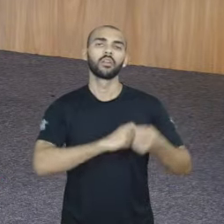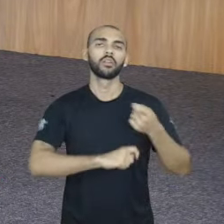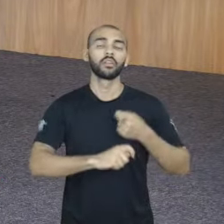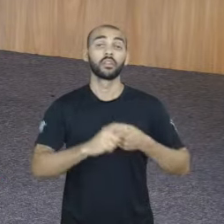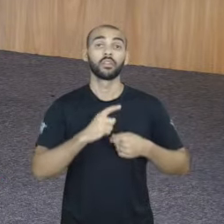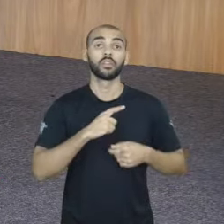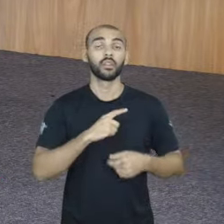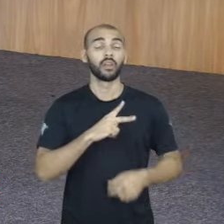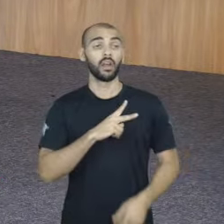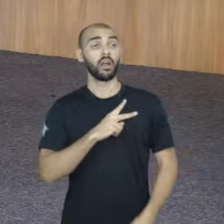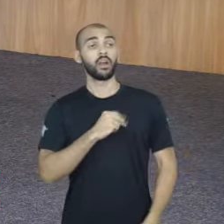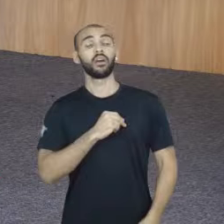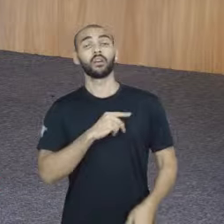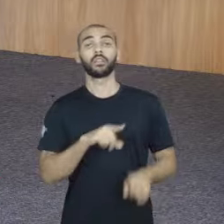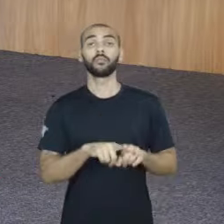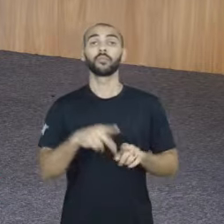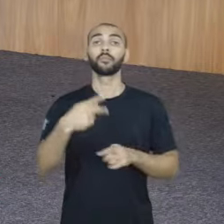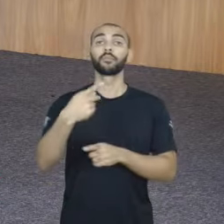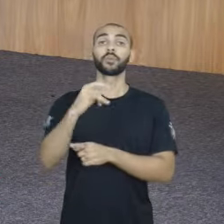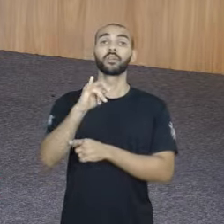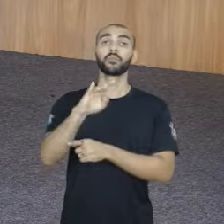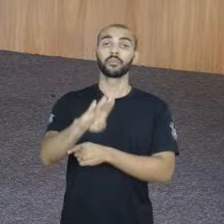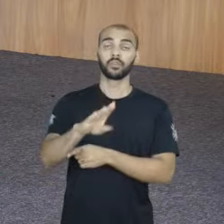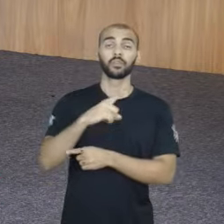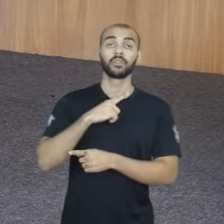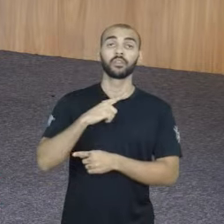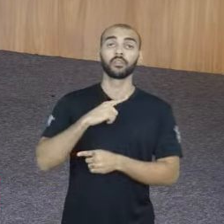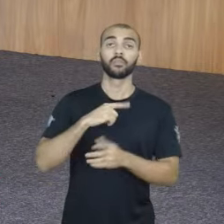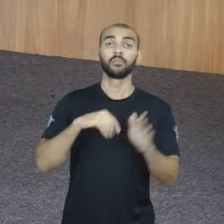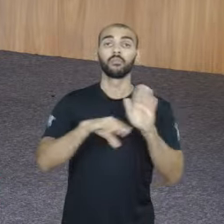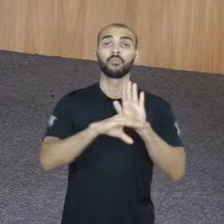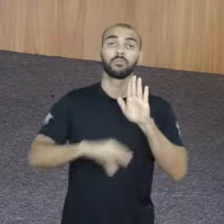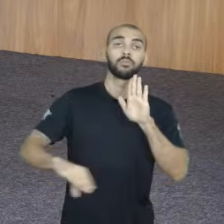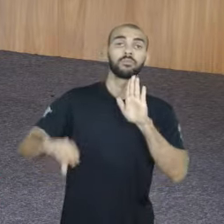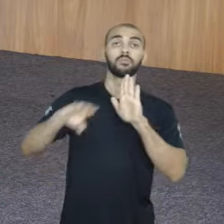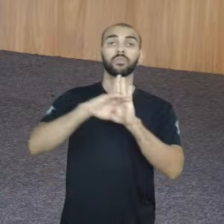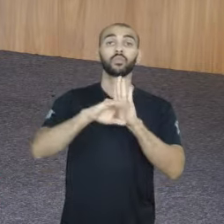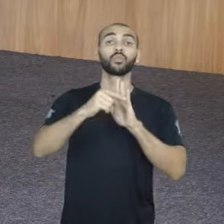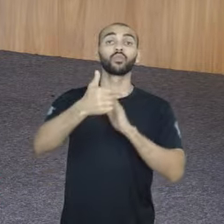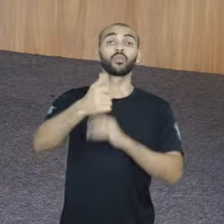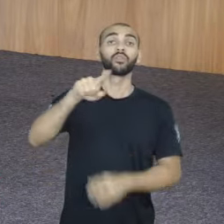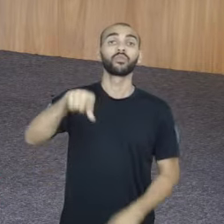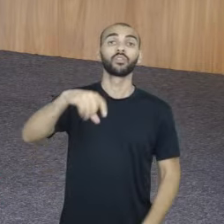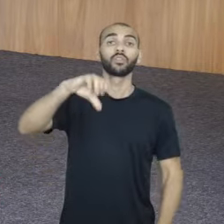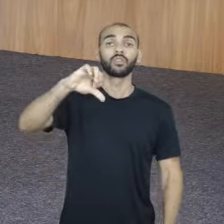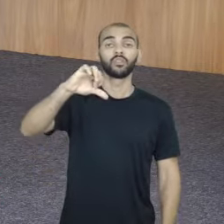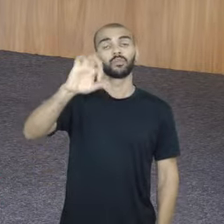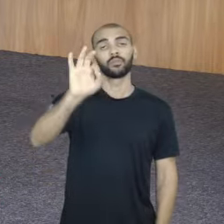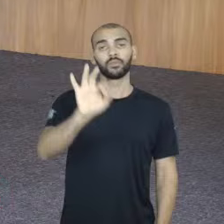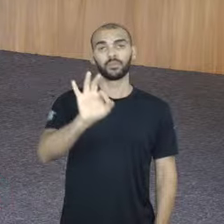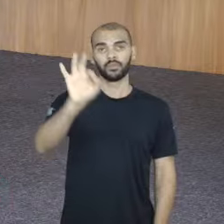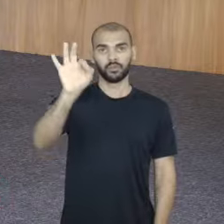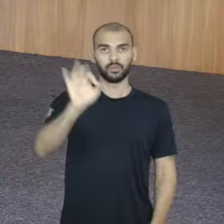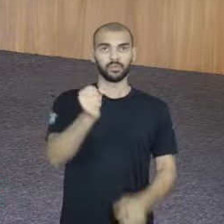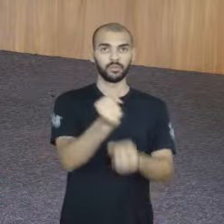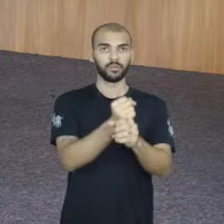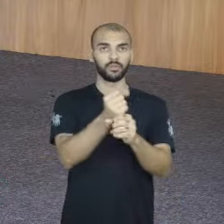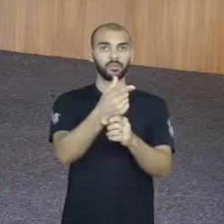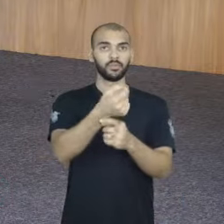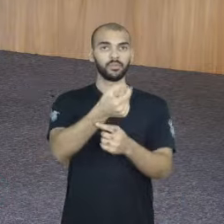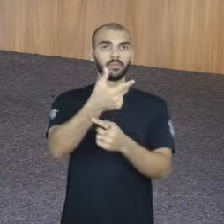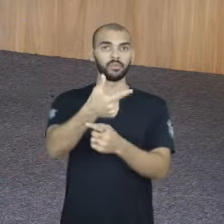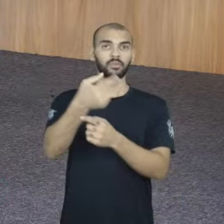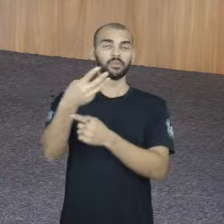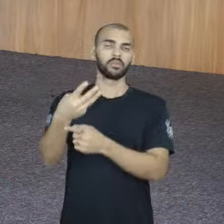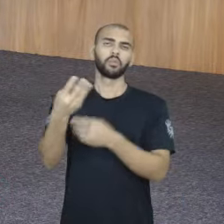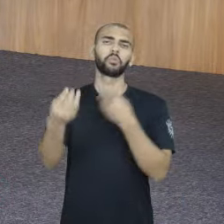pelo PIB, que mais uma vez aí supera as expectativas com um crescimento de 2,9% em 2023. Como é